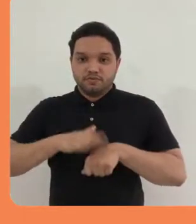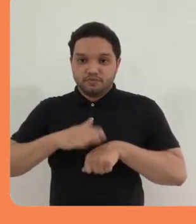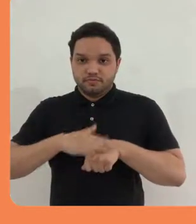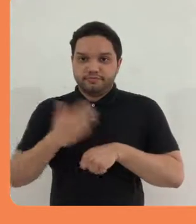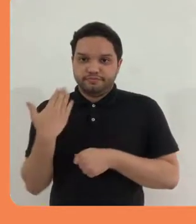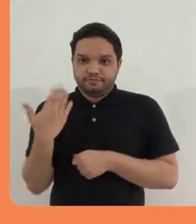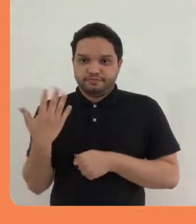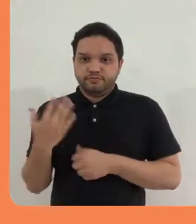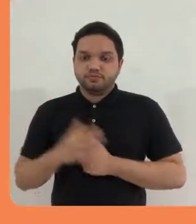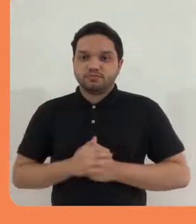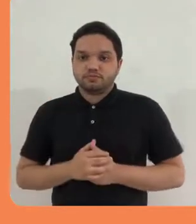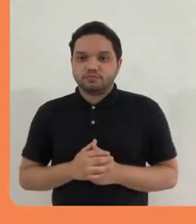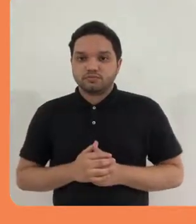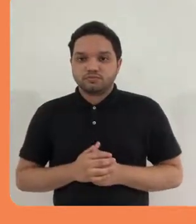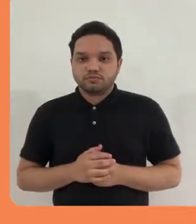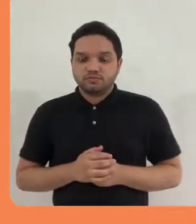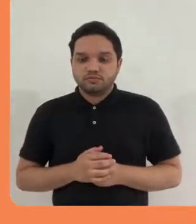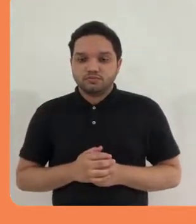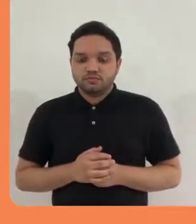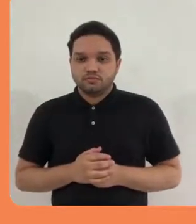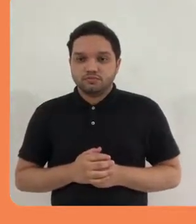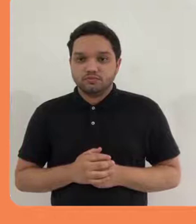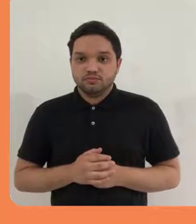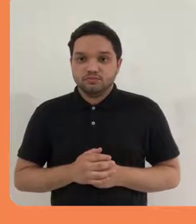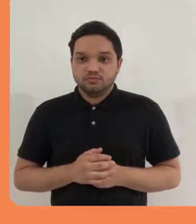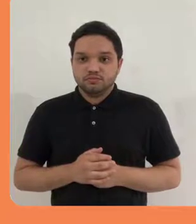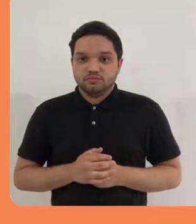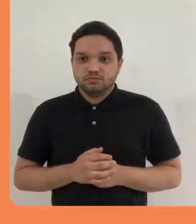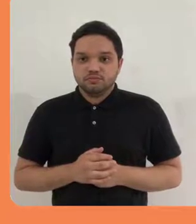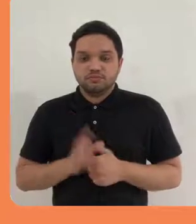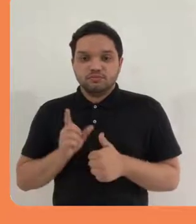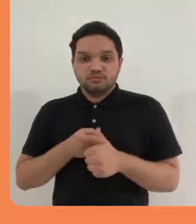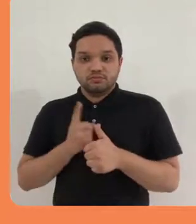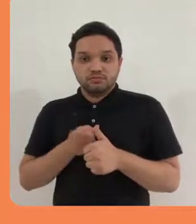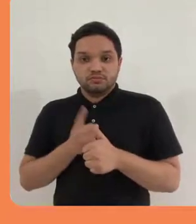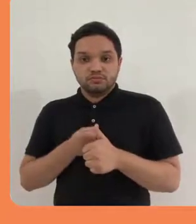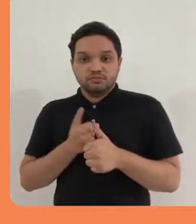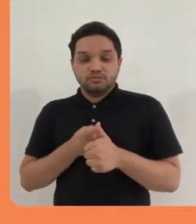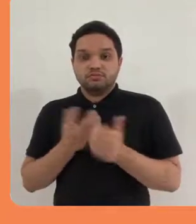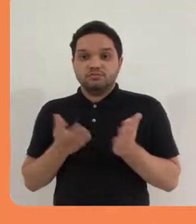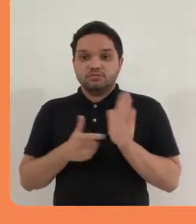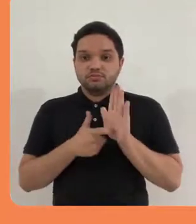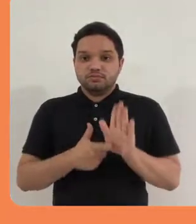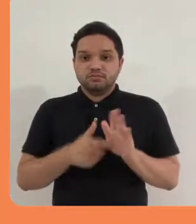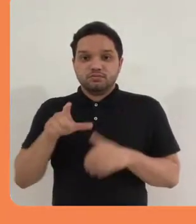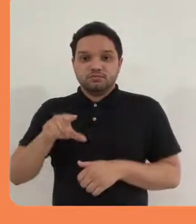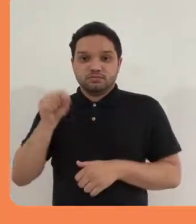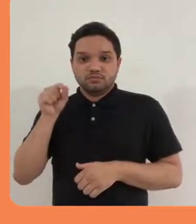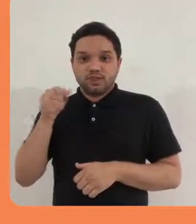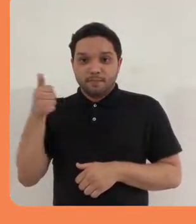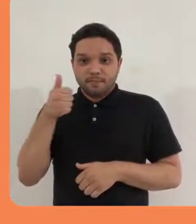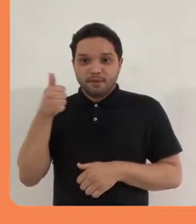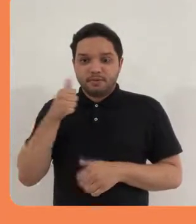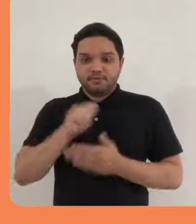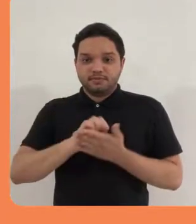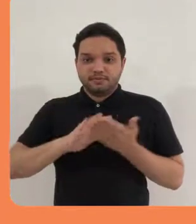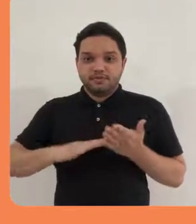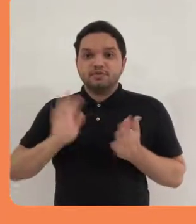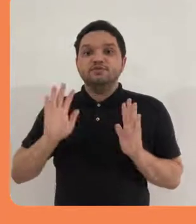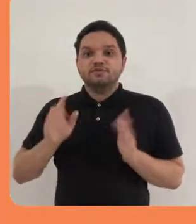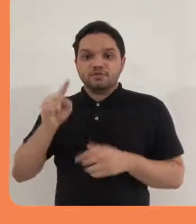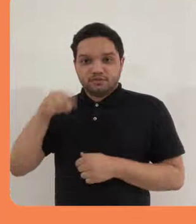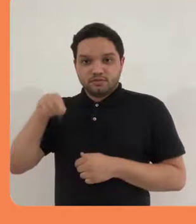data, ou receber uma nota no seu curso para que ele tenha concluído. Então, vou deixar